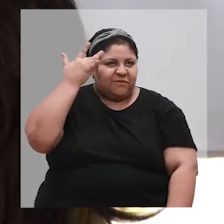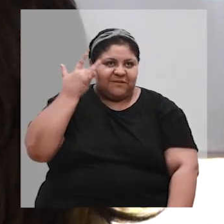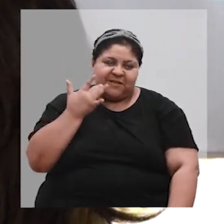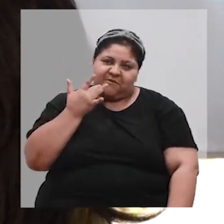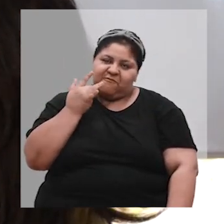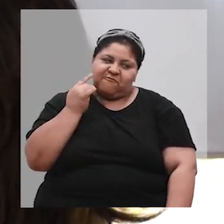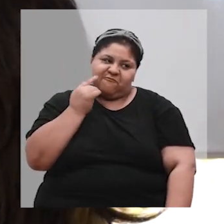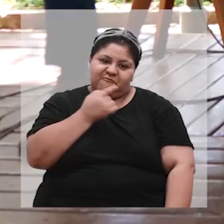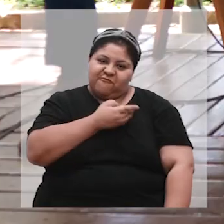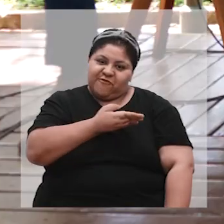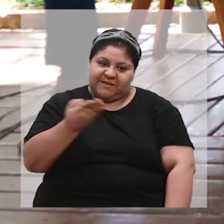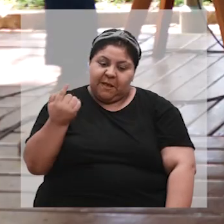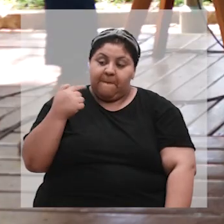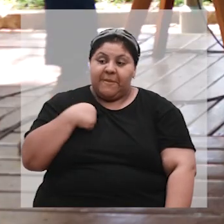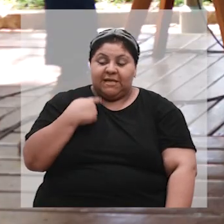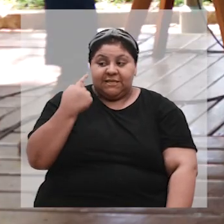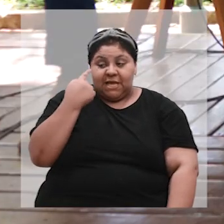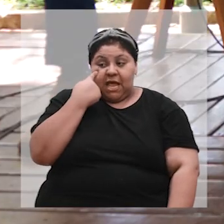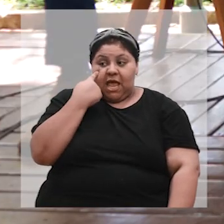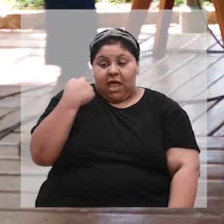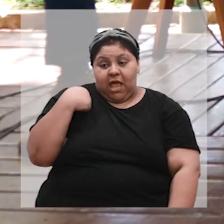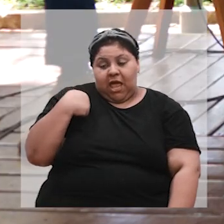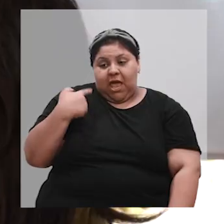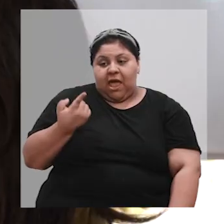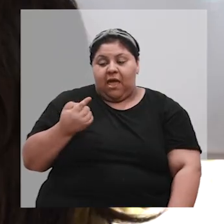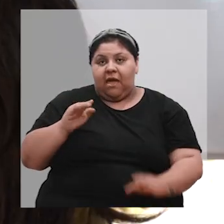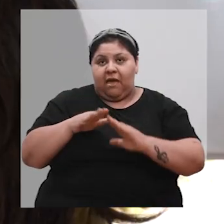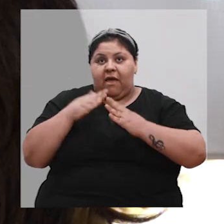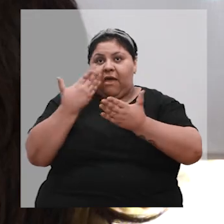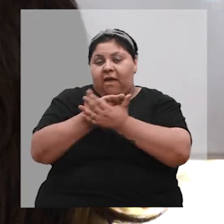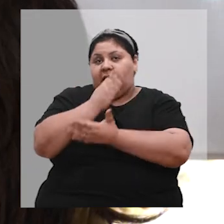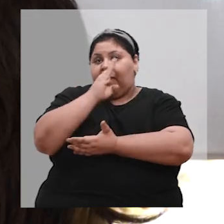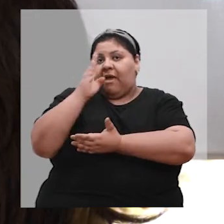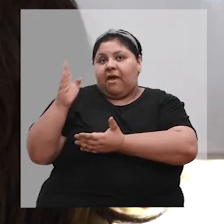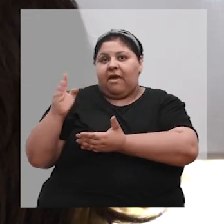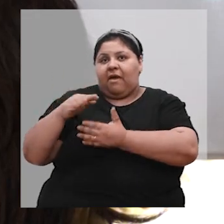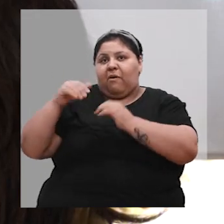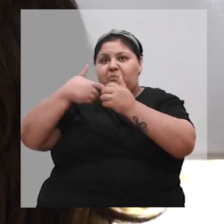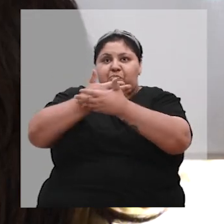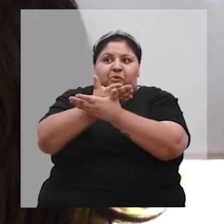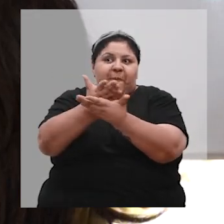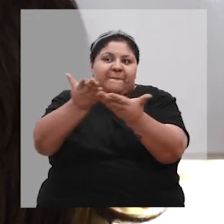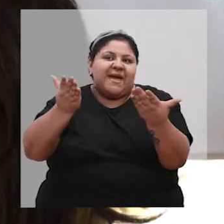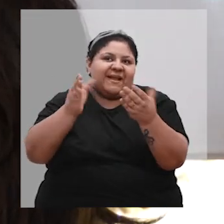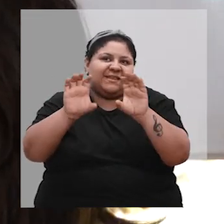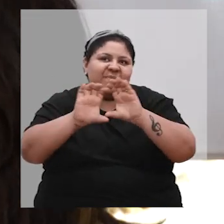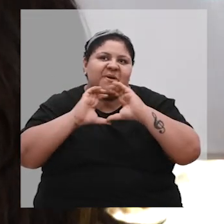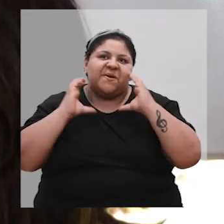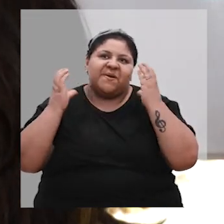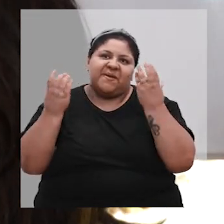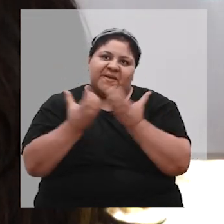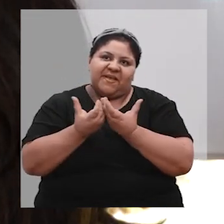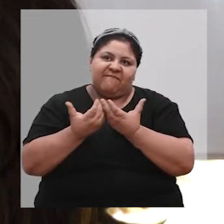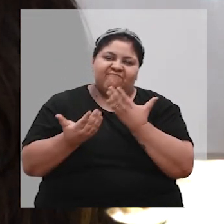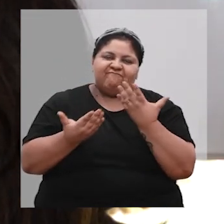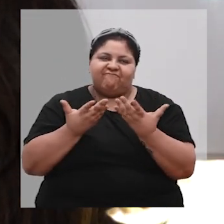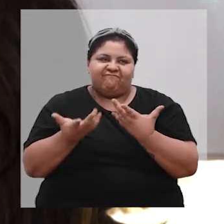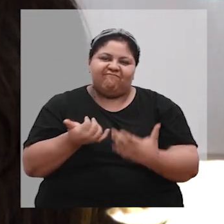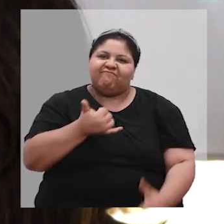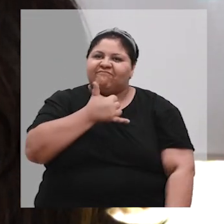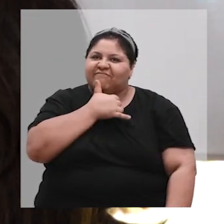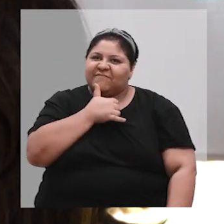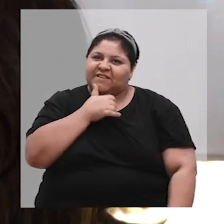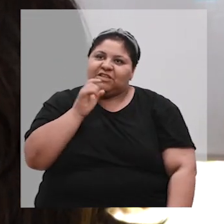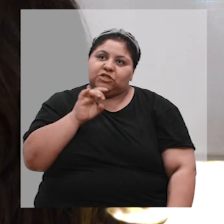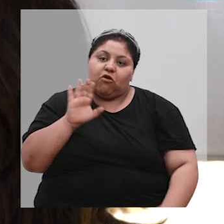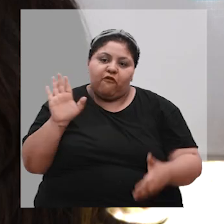sei vocês, gente, mas no meu olhar, a biblioteca escolar deveria ser aberta para a comunidade. E às vezes,